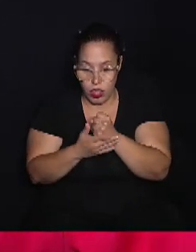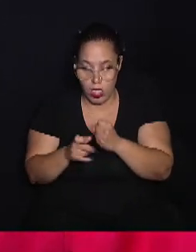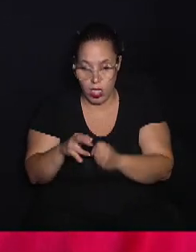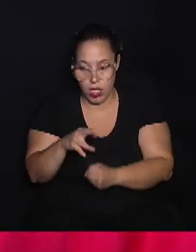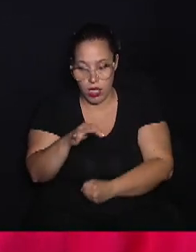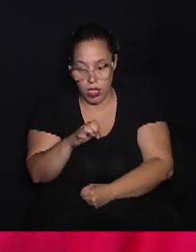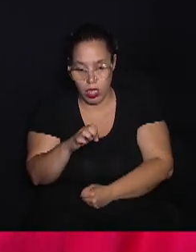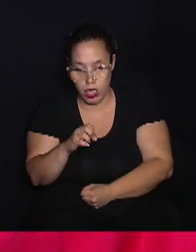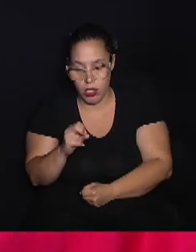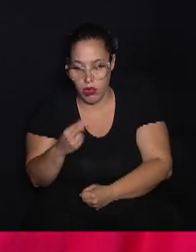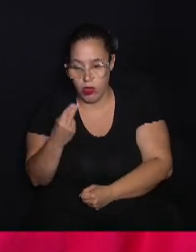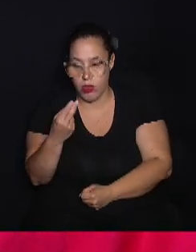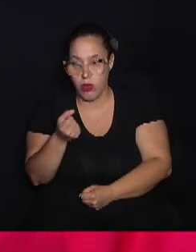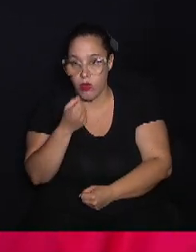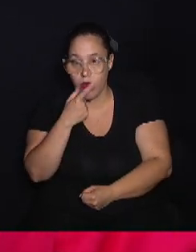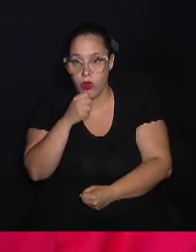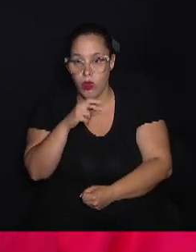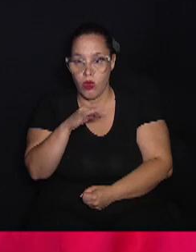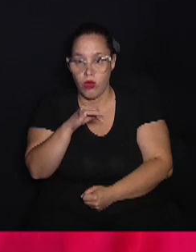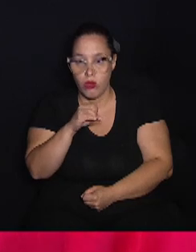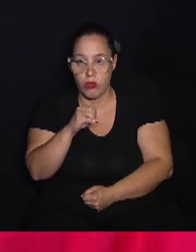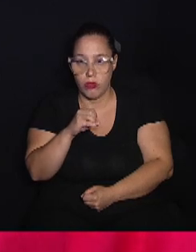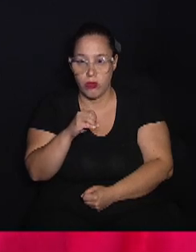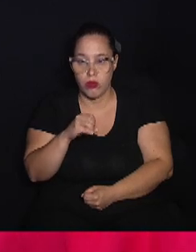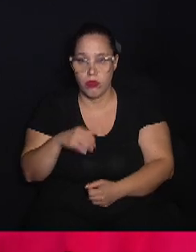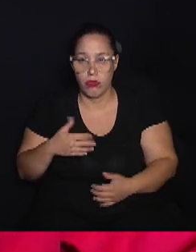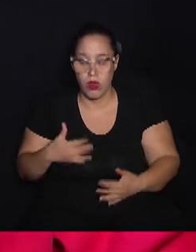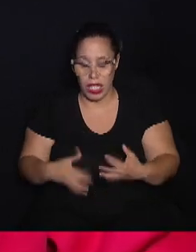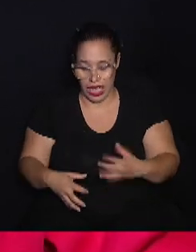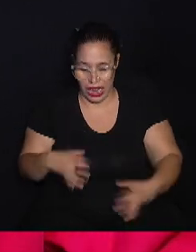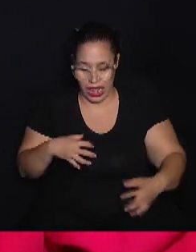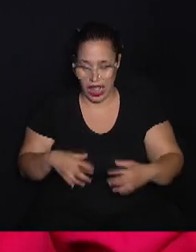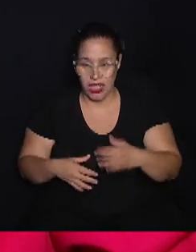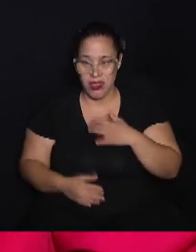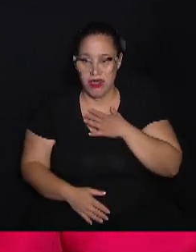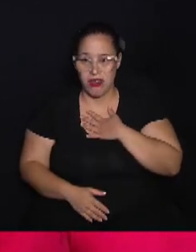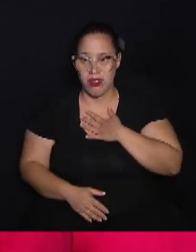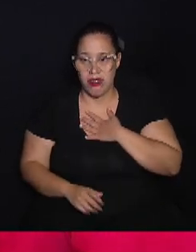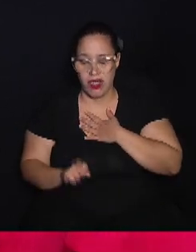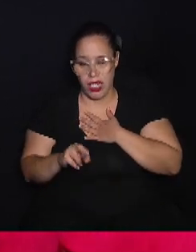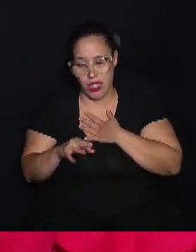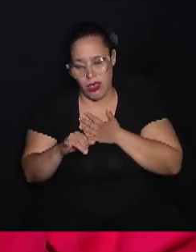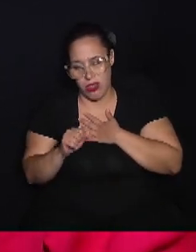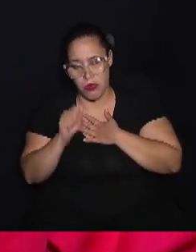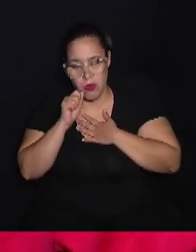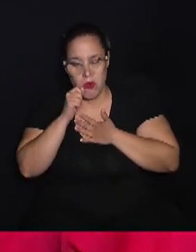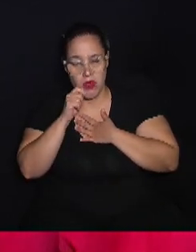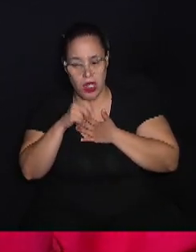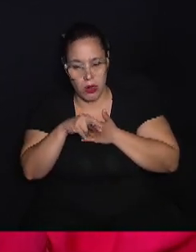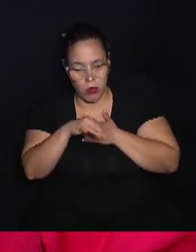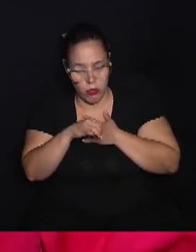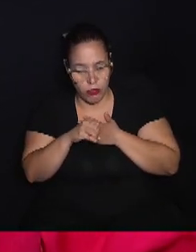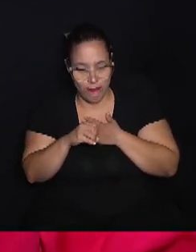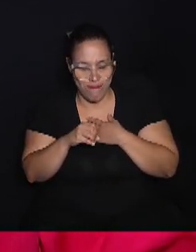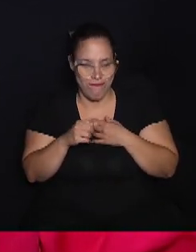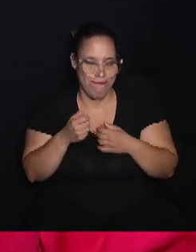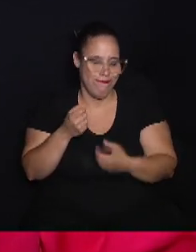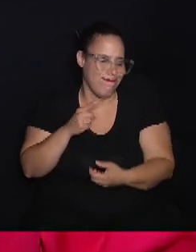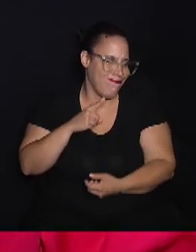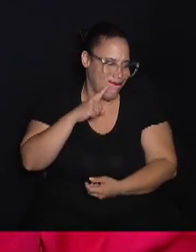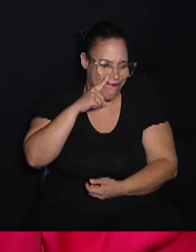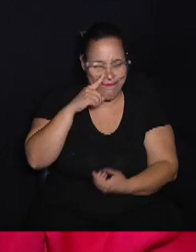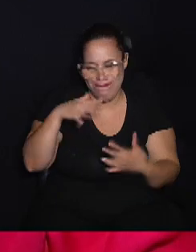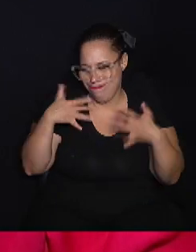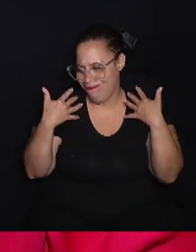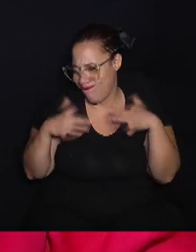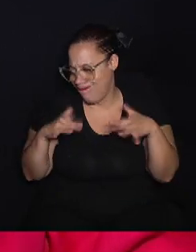ou já tá tomando antibiótico antiinflamatório já tá mexendo com esse estômago e essa salsicha esse pão esse embutido só vai acabar piorando essa